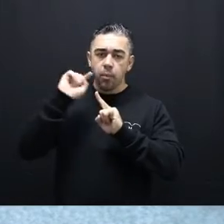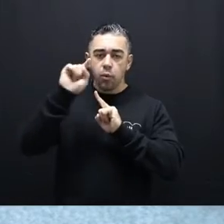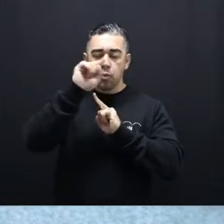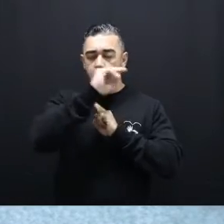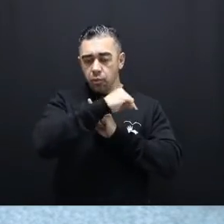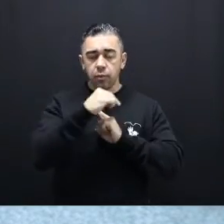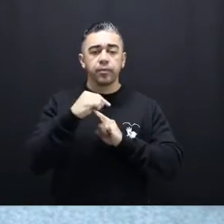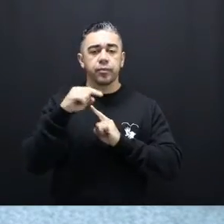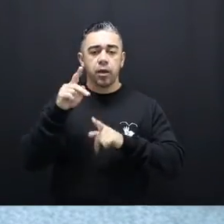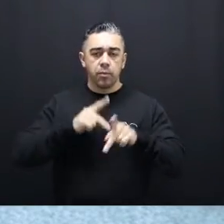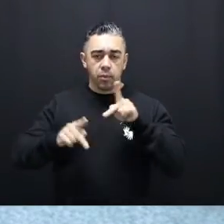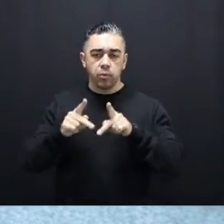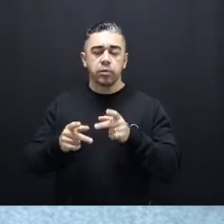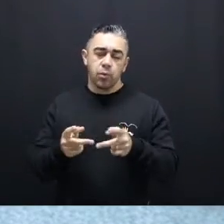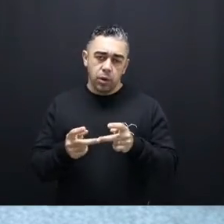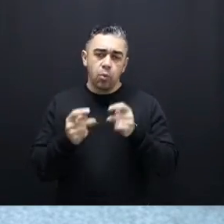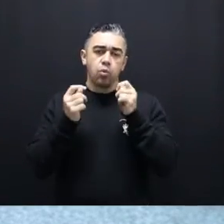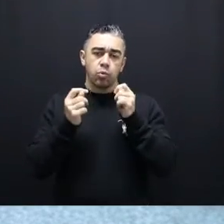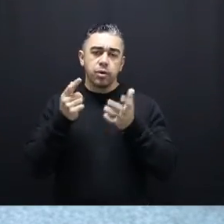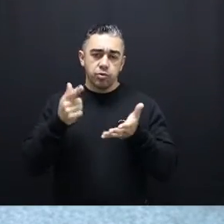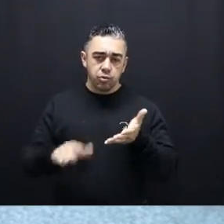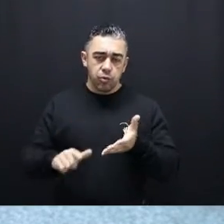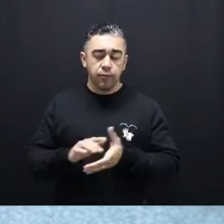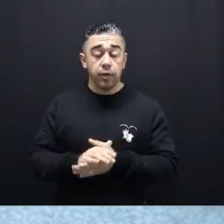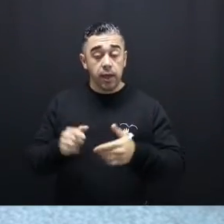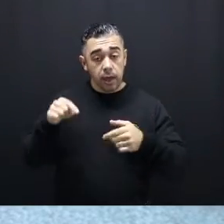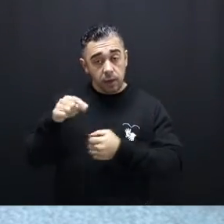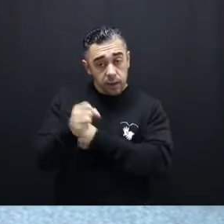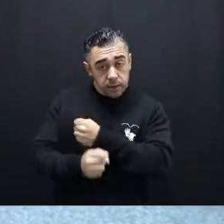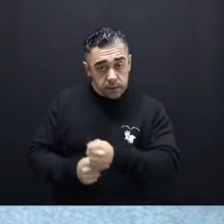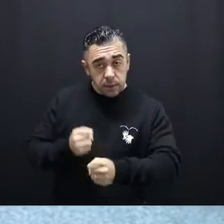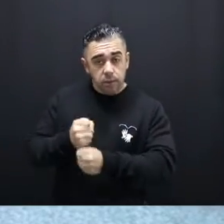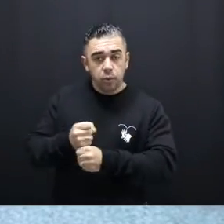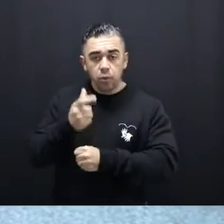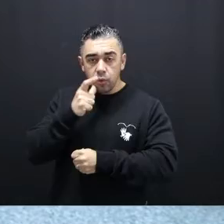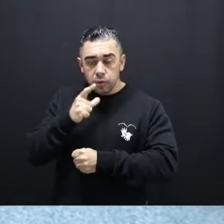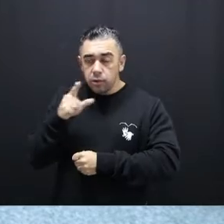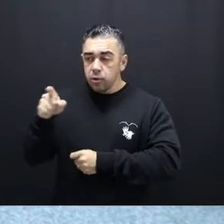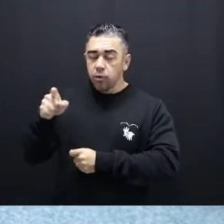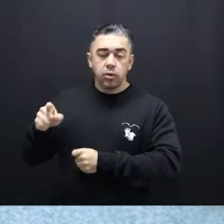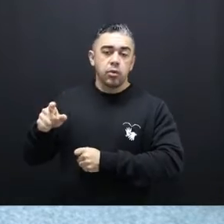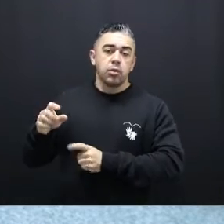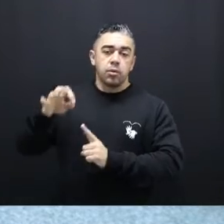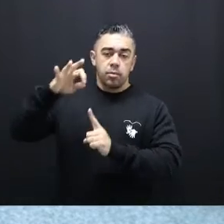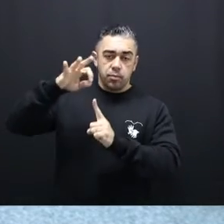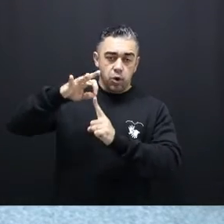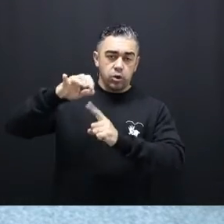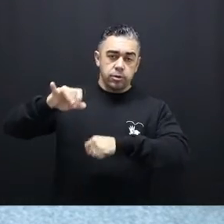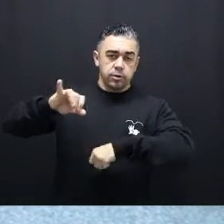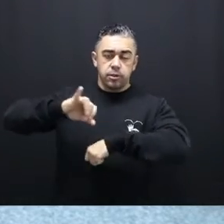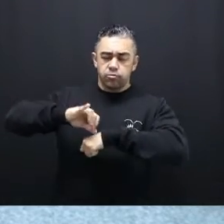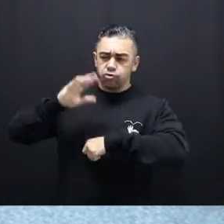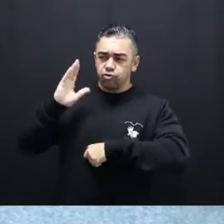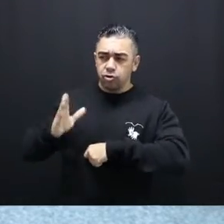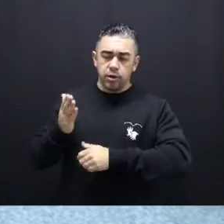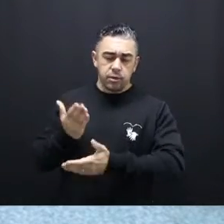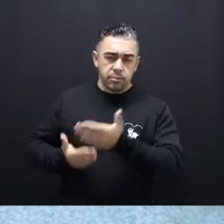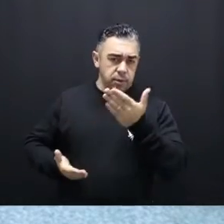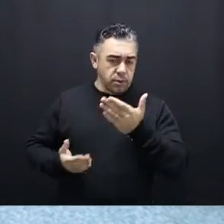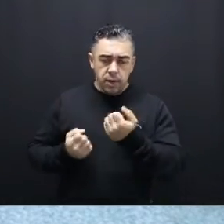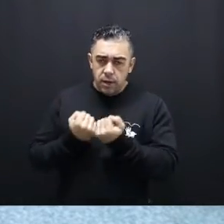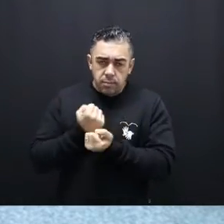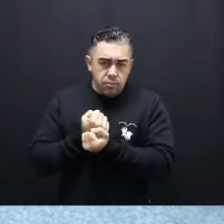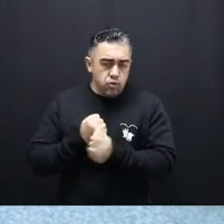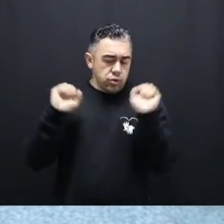da economia novamente e esse ano conseguiu fazer a integração de algo que acho que me dela quase